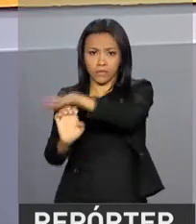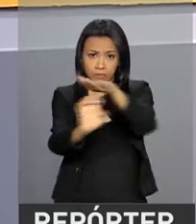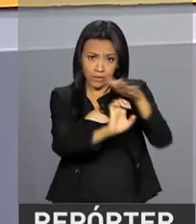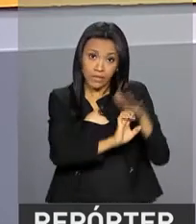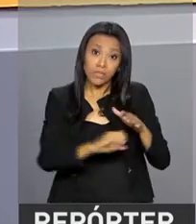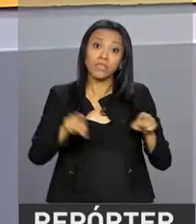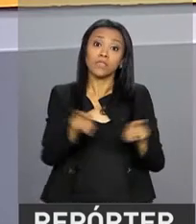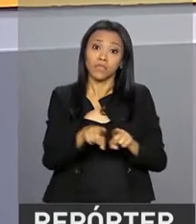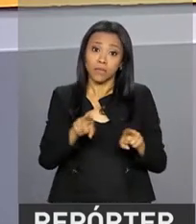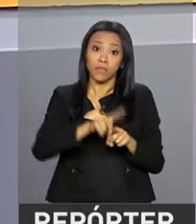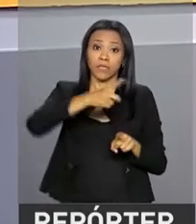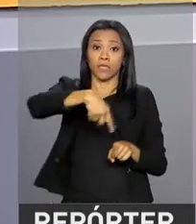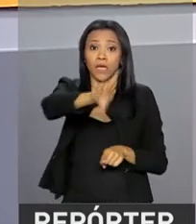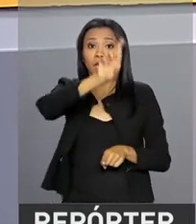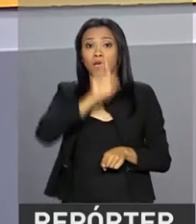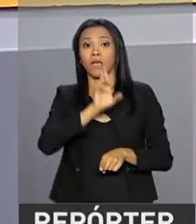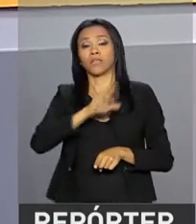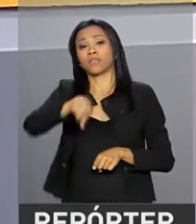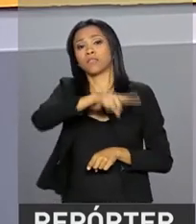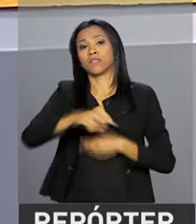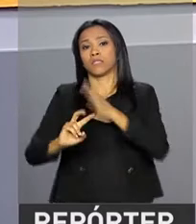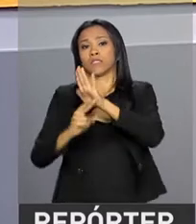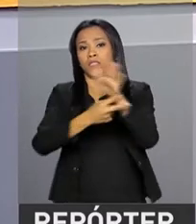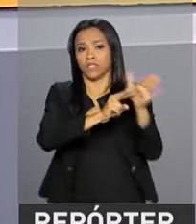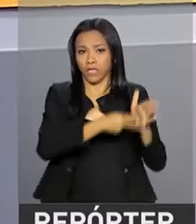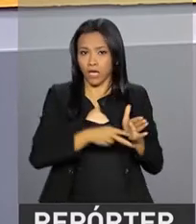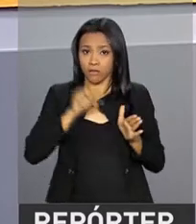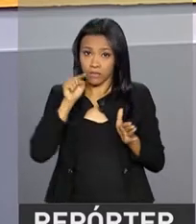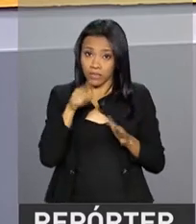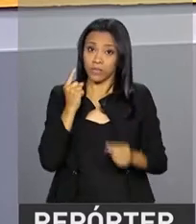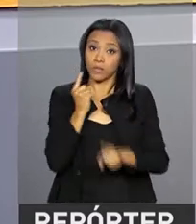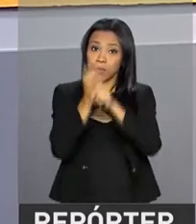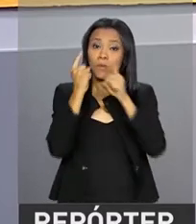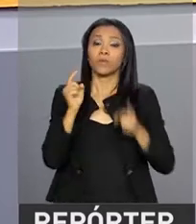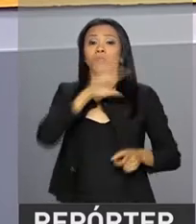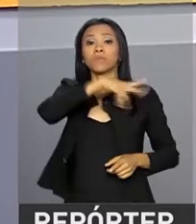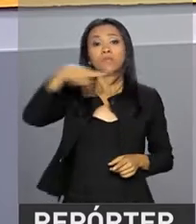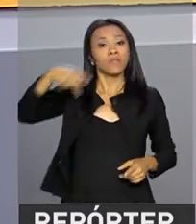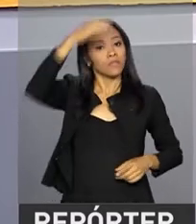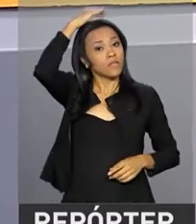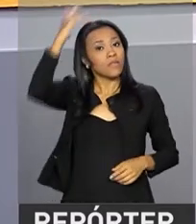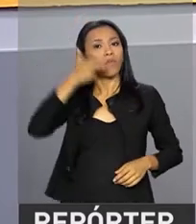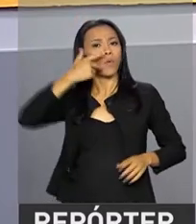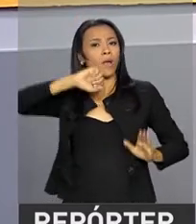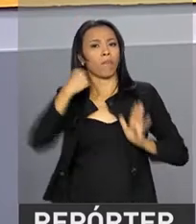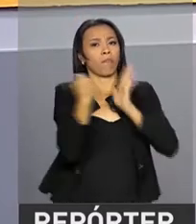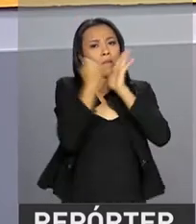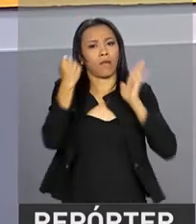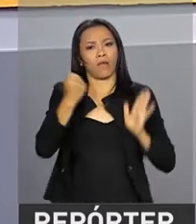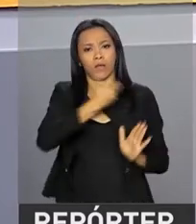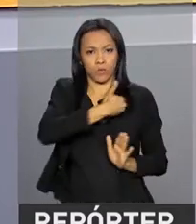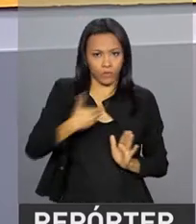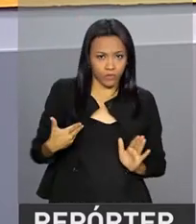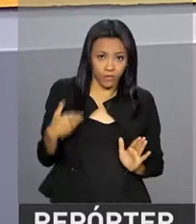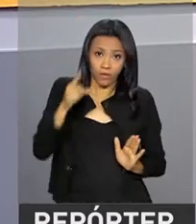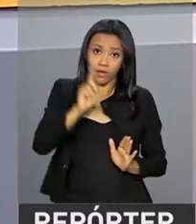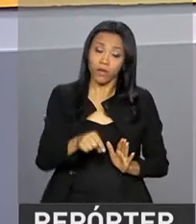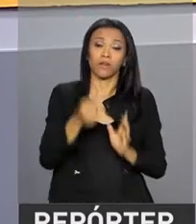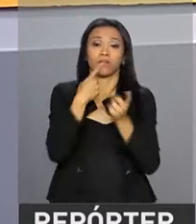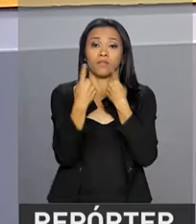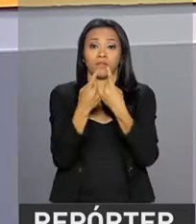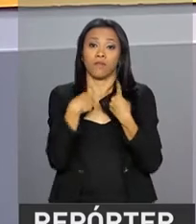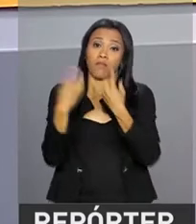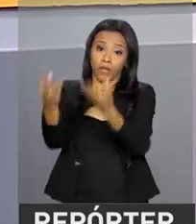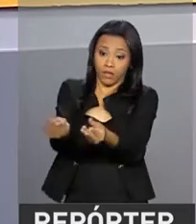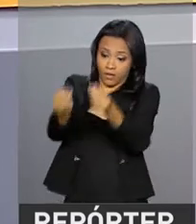de sindicatos durante o encontro temer disse que a marca do seu governo é o diálogo o presidente recebeu um